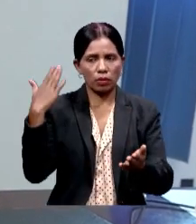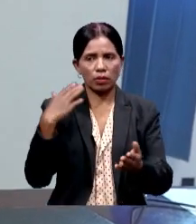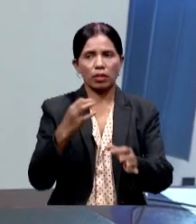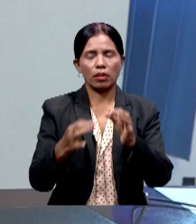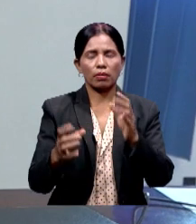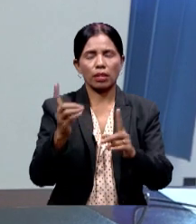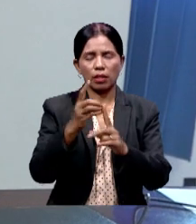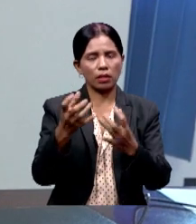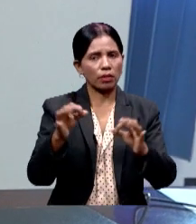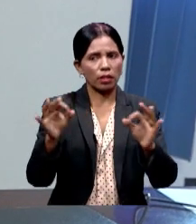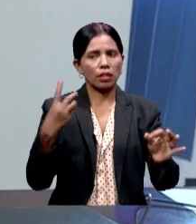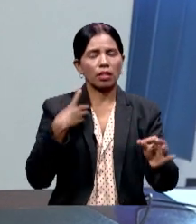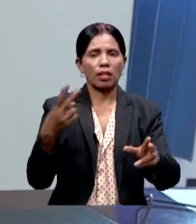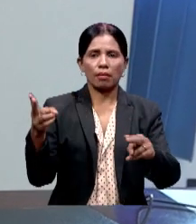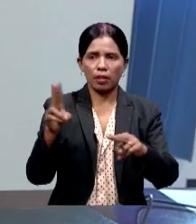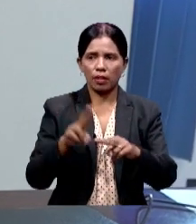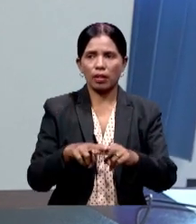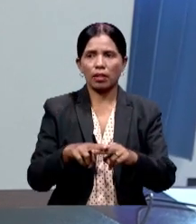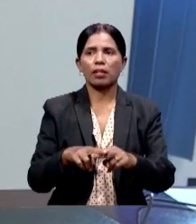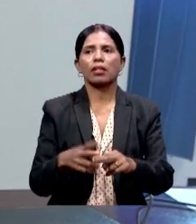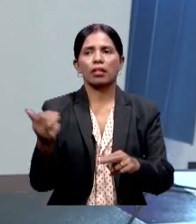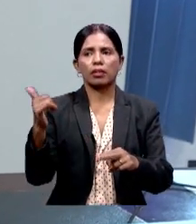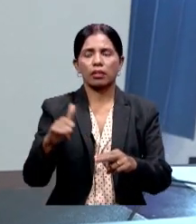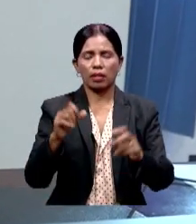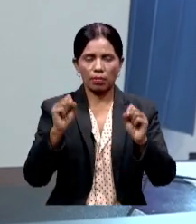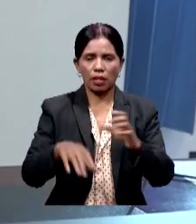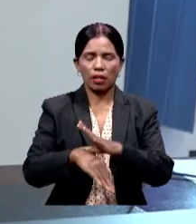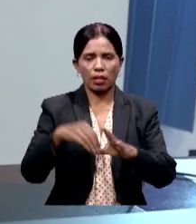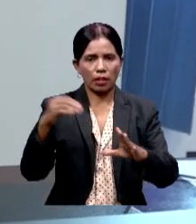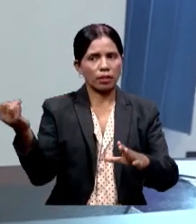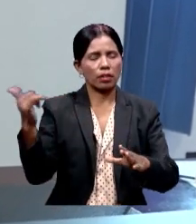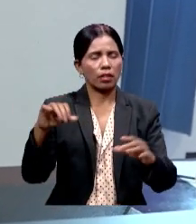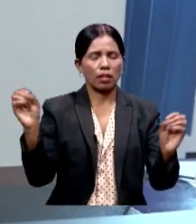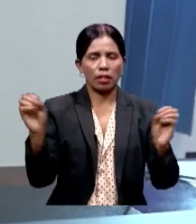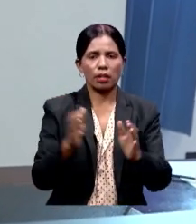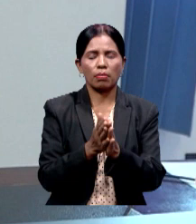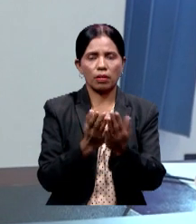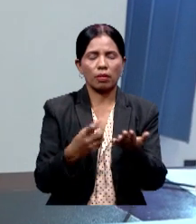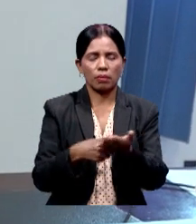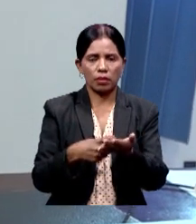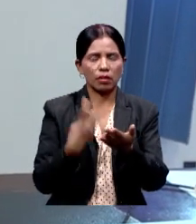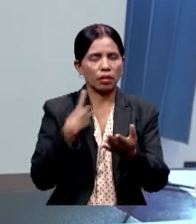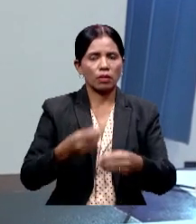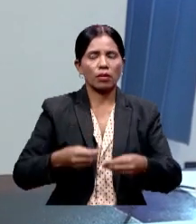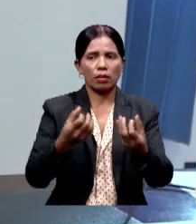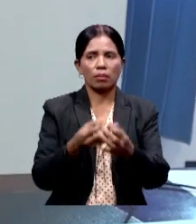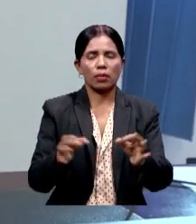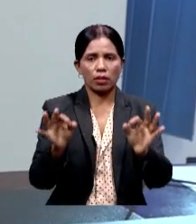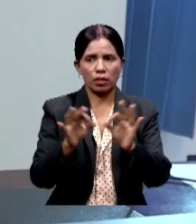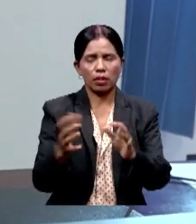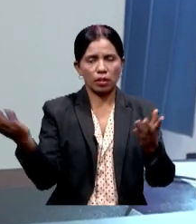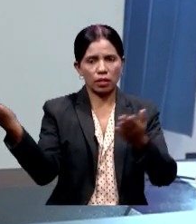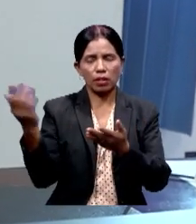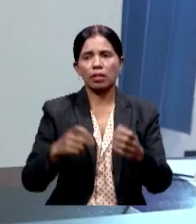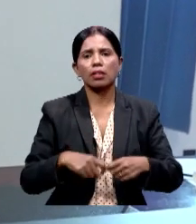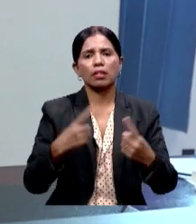mate clironamos e te estende para o senhor ver sair. O senhor lá é o passaporte, não me dá por prioridade para o senhor. Conforme o senhor vai, vai